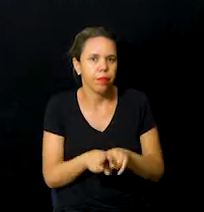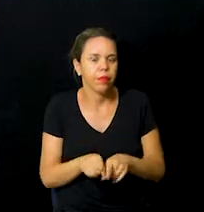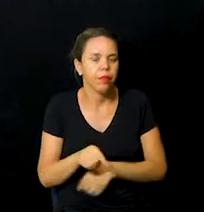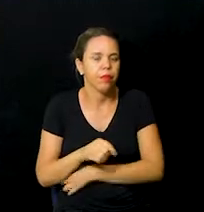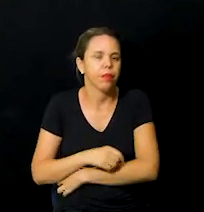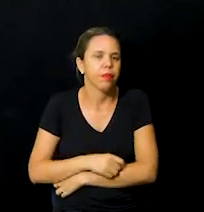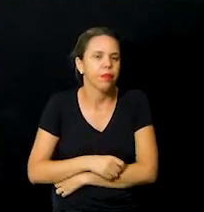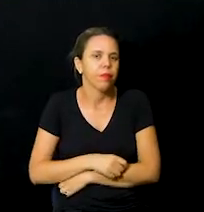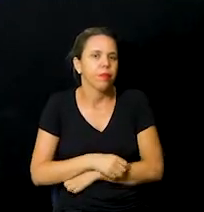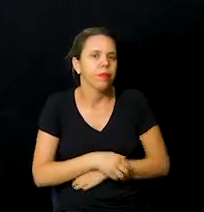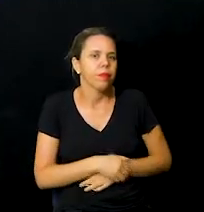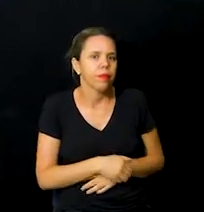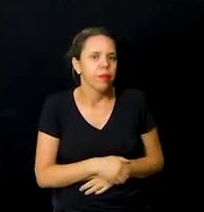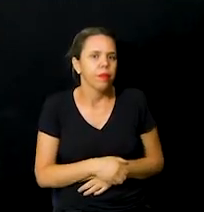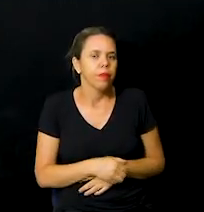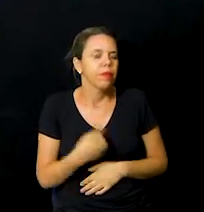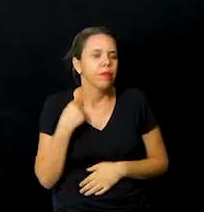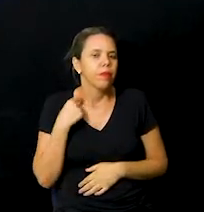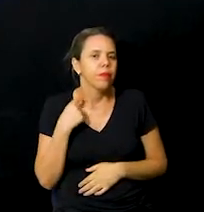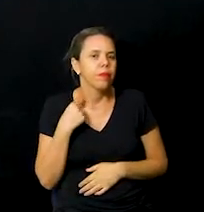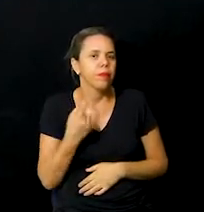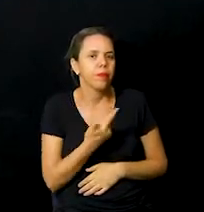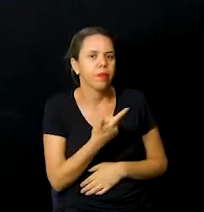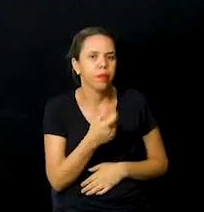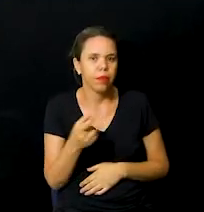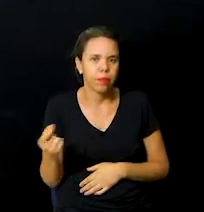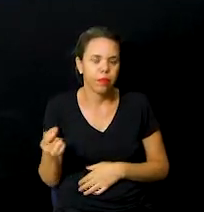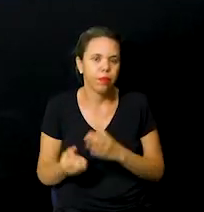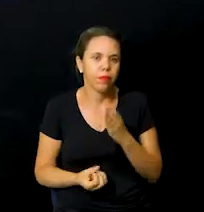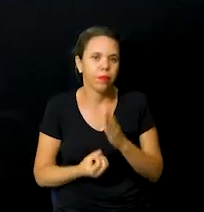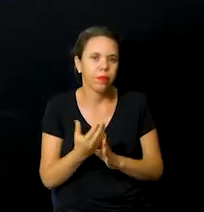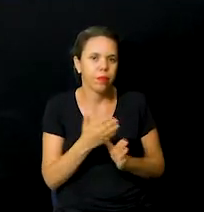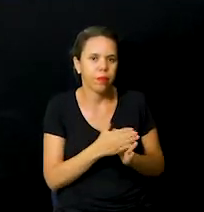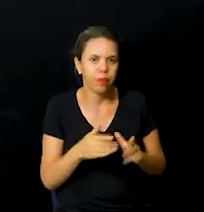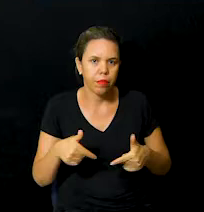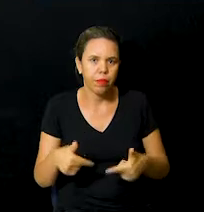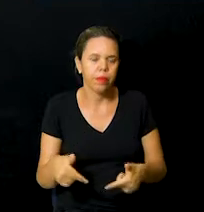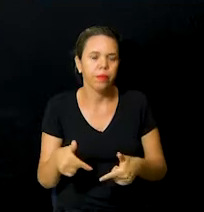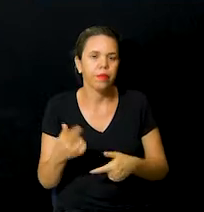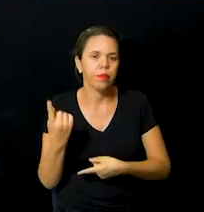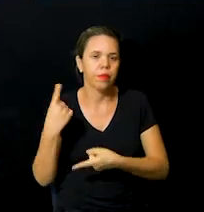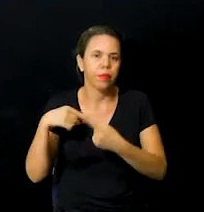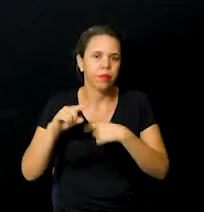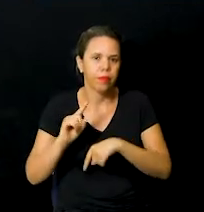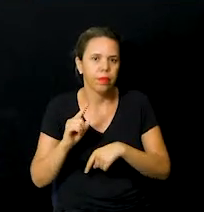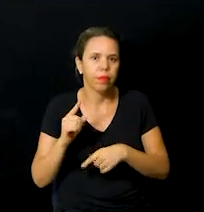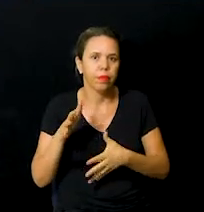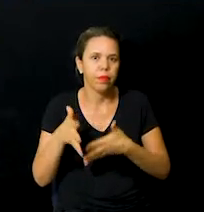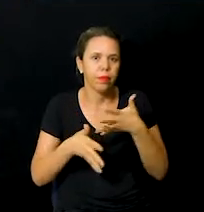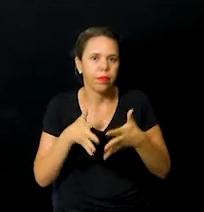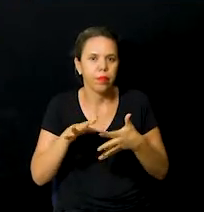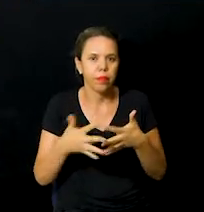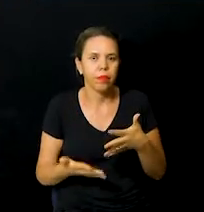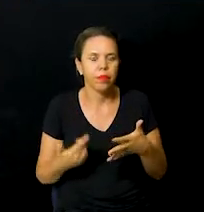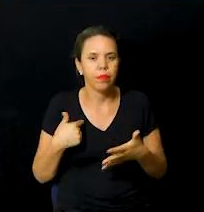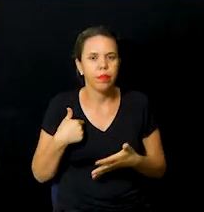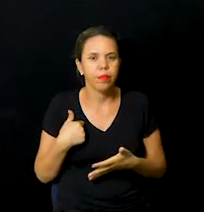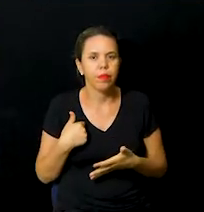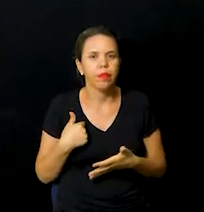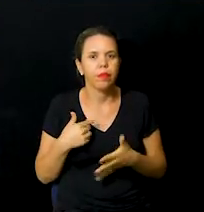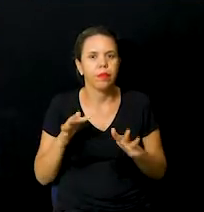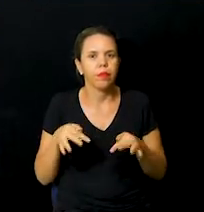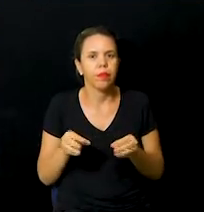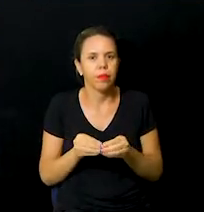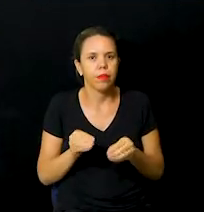também. E foi aí, em maio de 2020, que surgiu o Iniciante de Sucesso em Libras, no qual eu